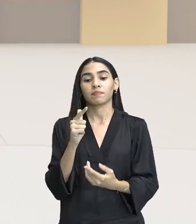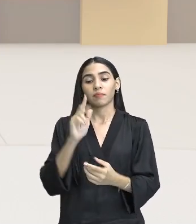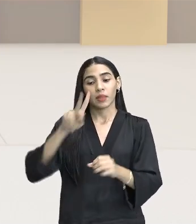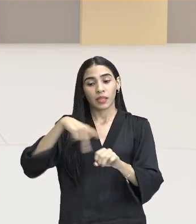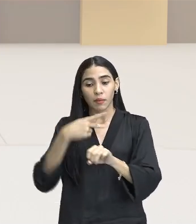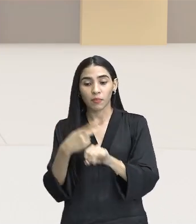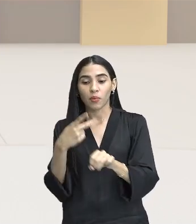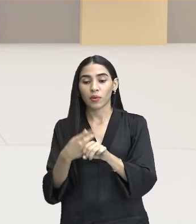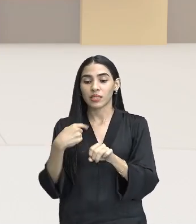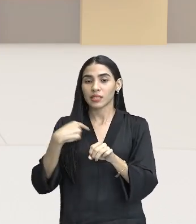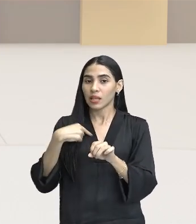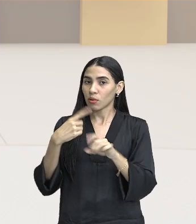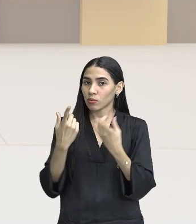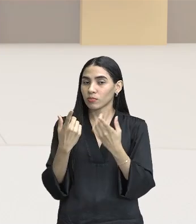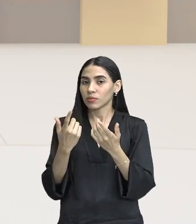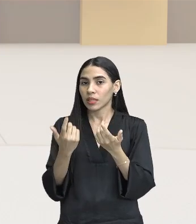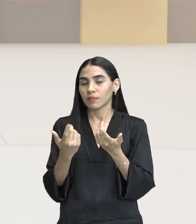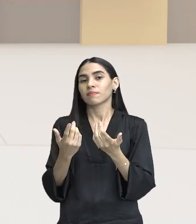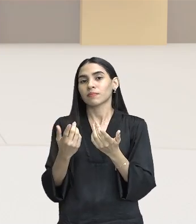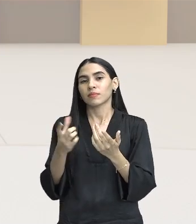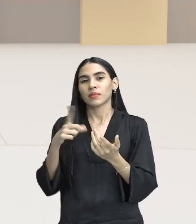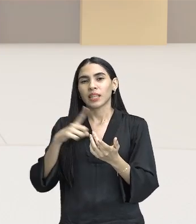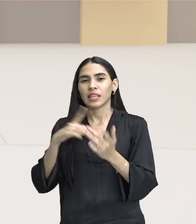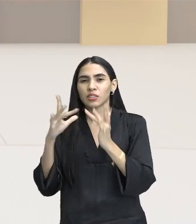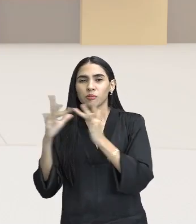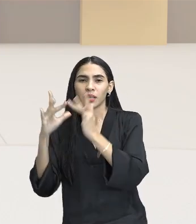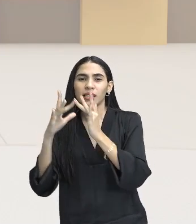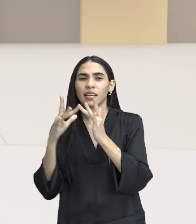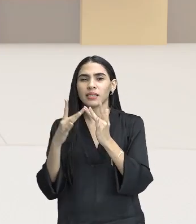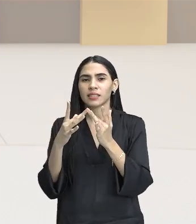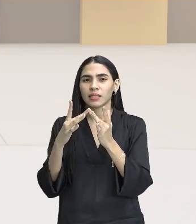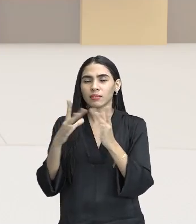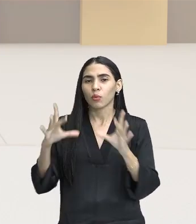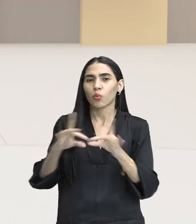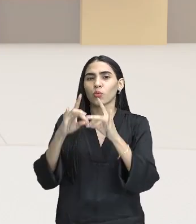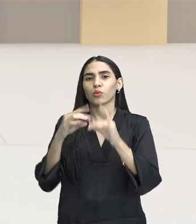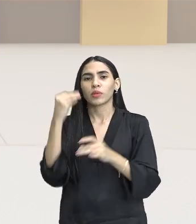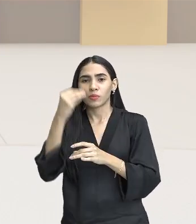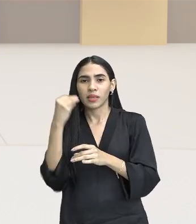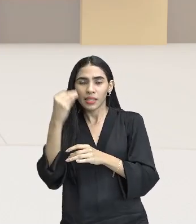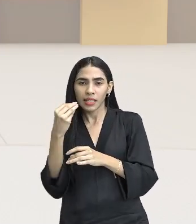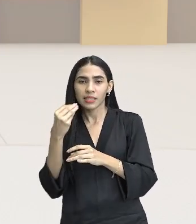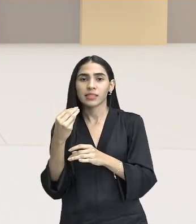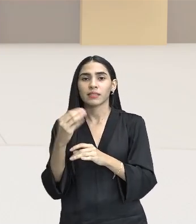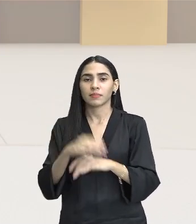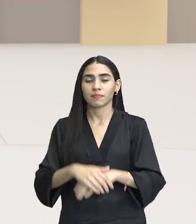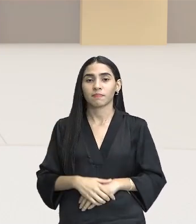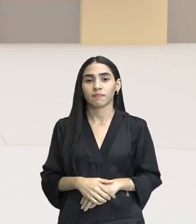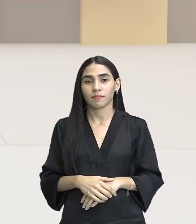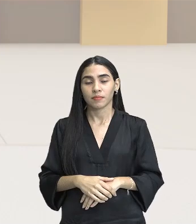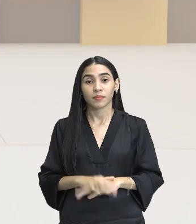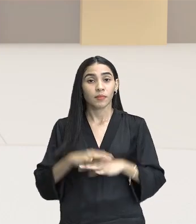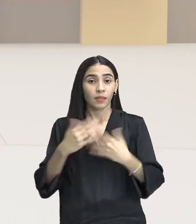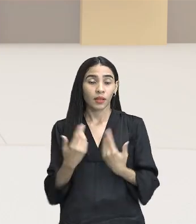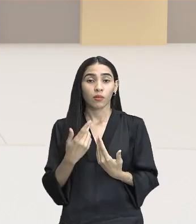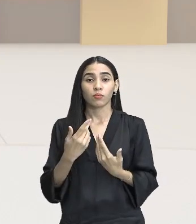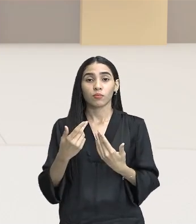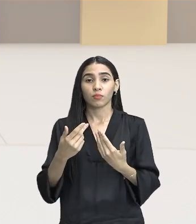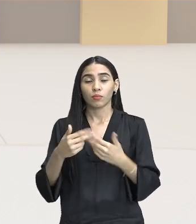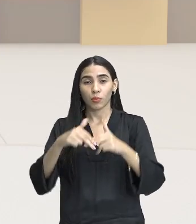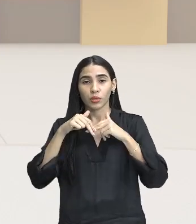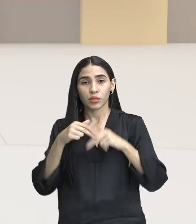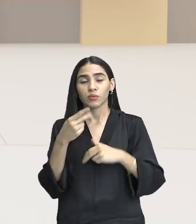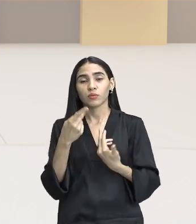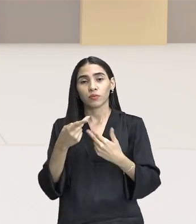isso em algo familiar. É por isso que o autor, no caso Serge Moscovici, diz assim, olha, nós não podemos